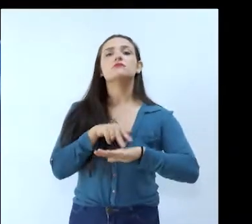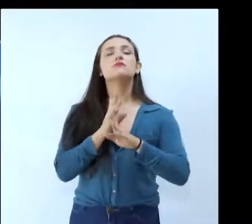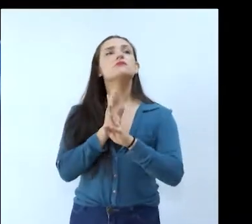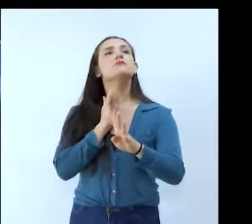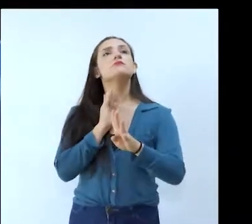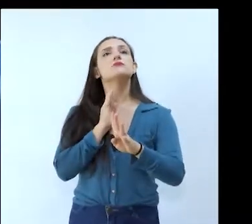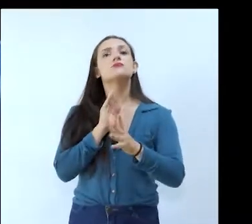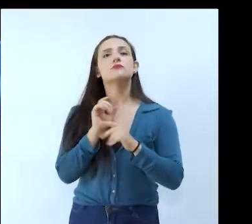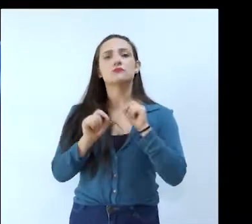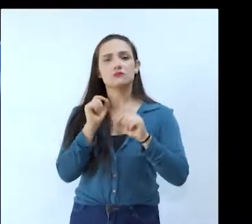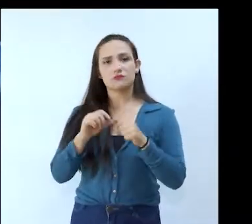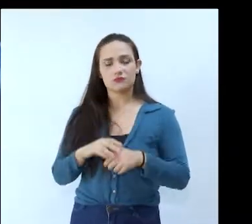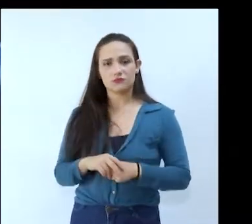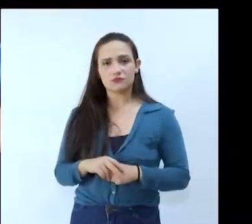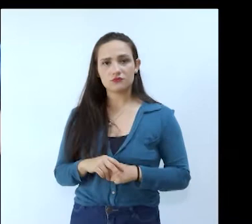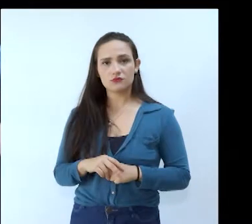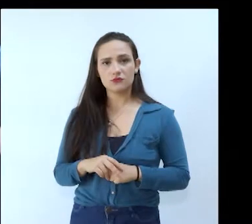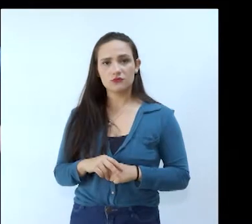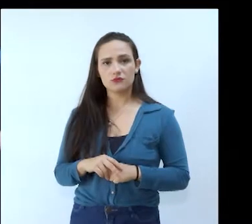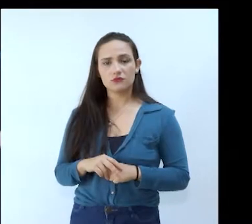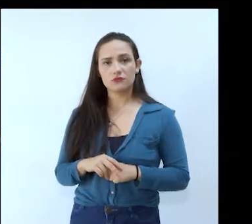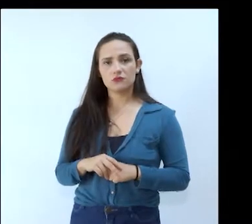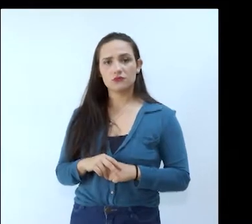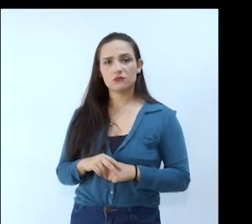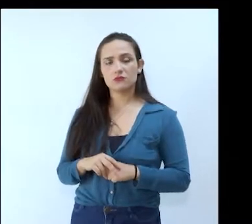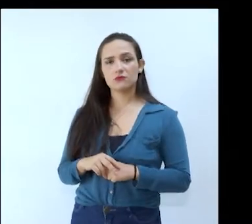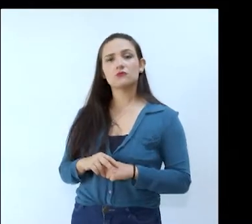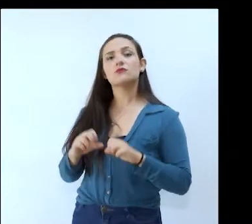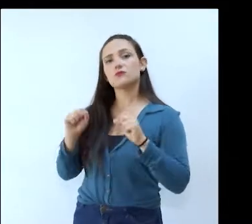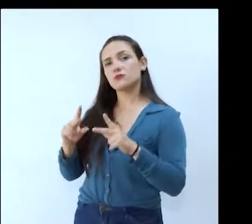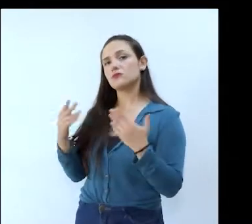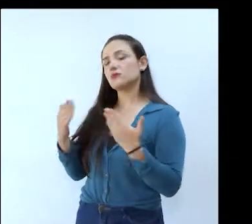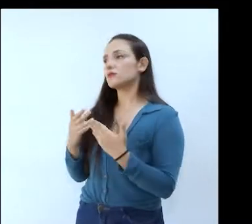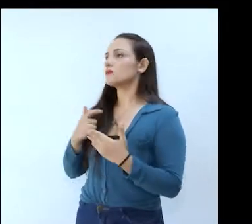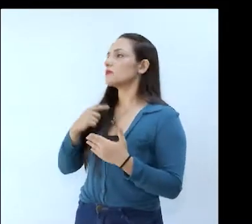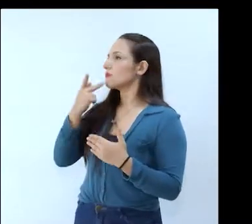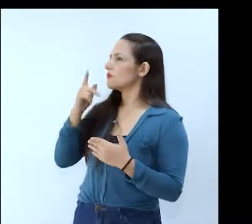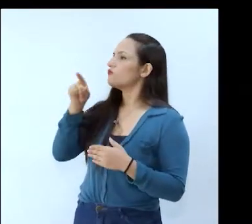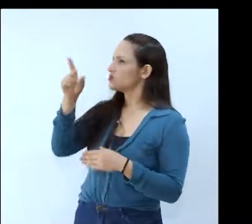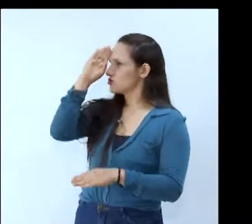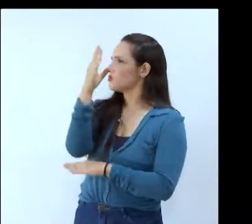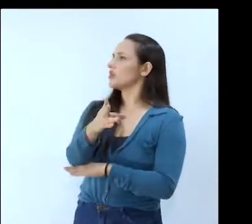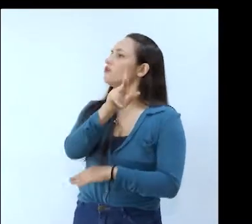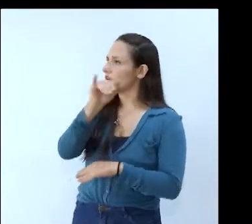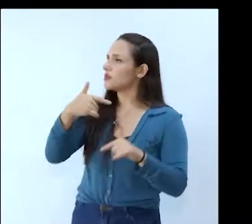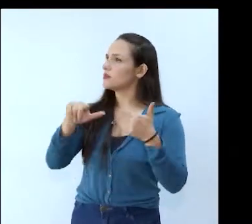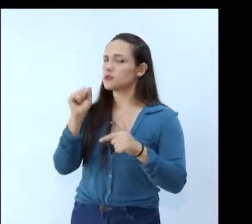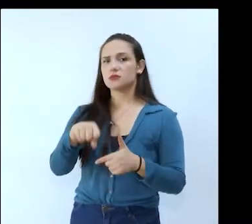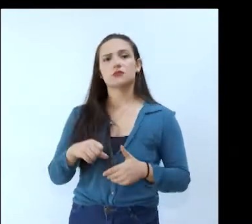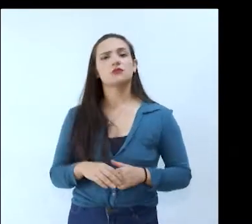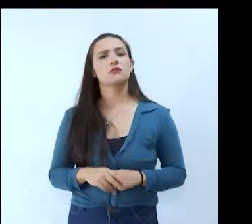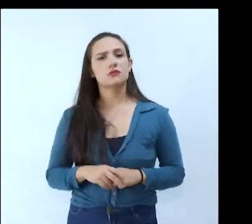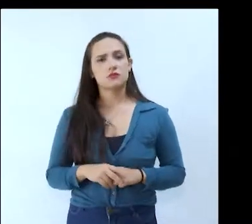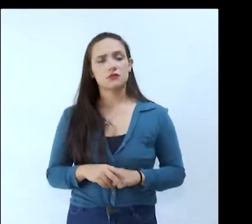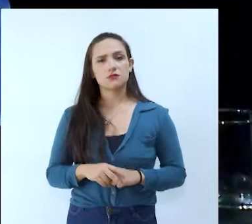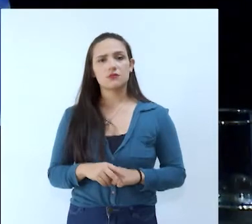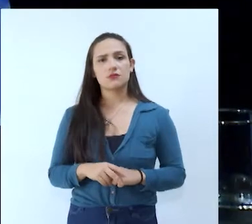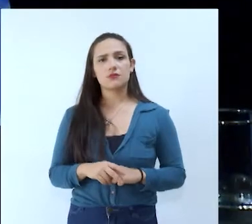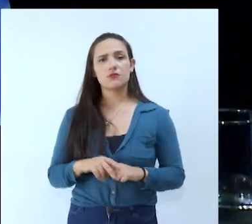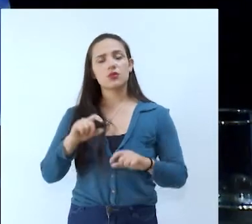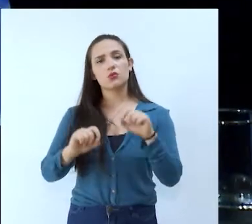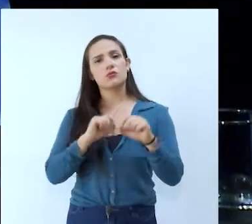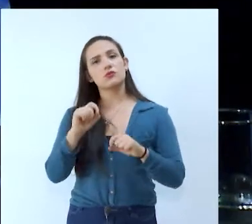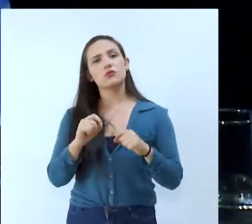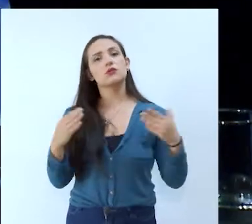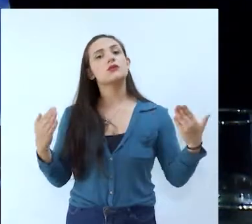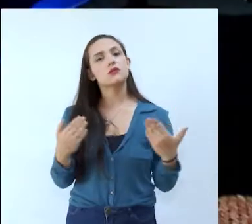cara, e já era. Mas para mim foi ótimo, meio o Exército, eu aconselho, não sei como que é hoje em dia lá dentro, né? Mas é muito bom. Você ficou um